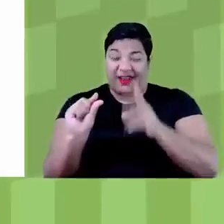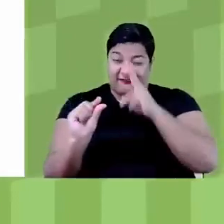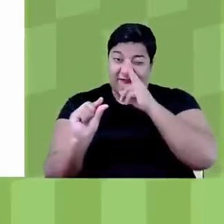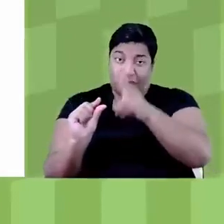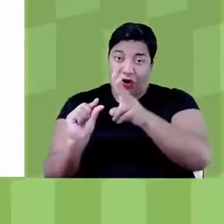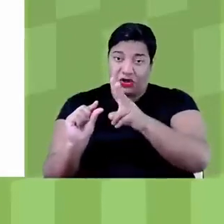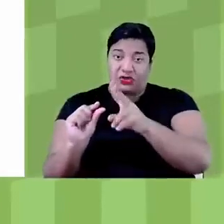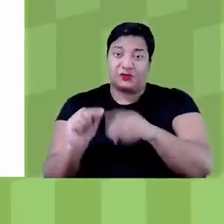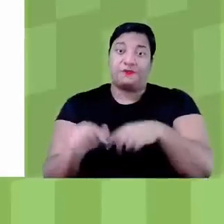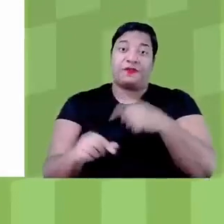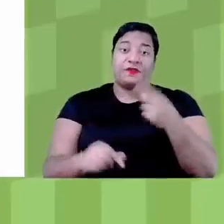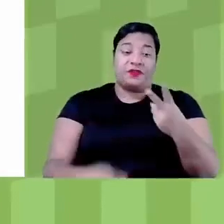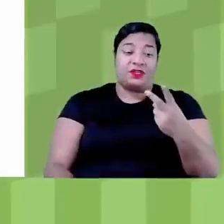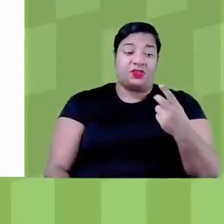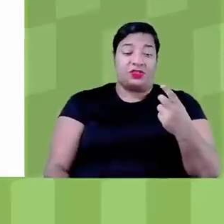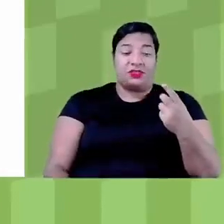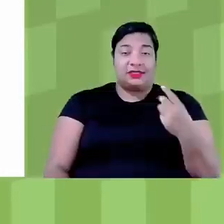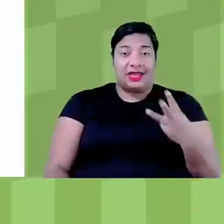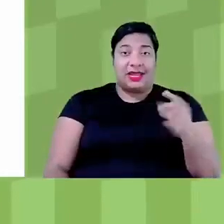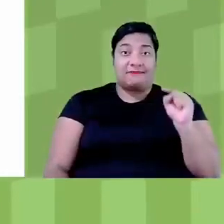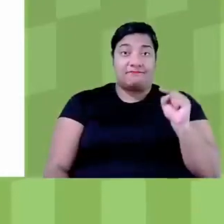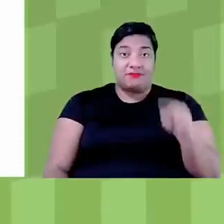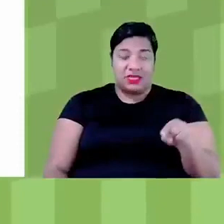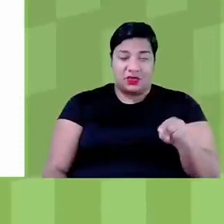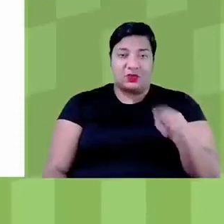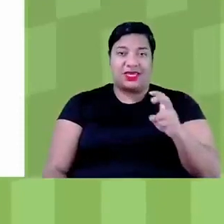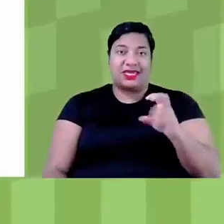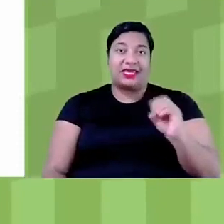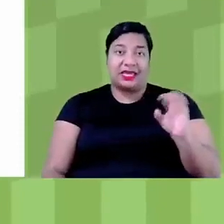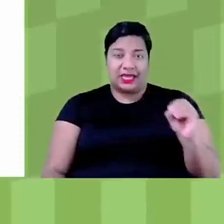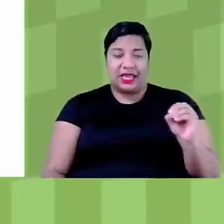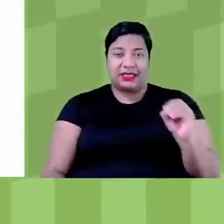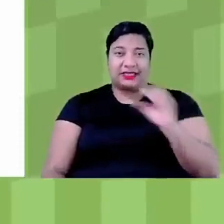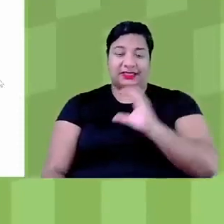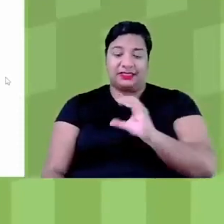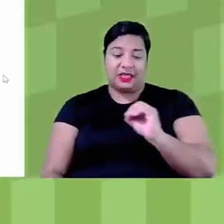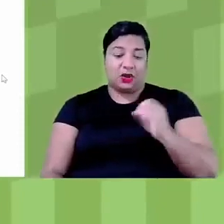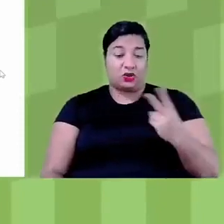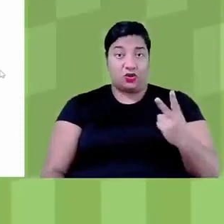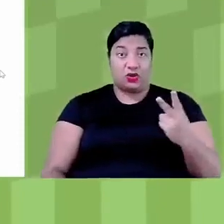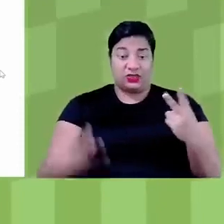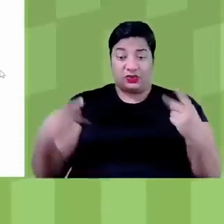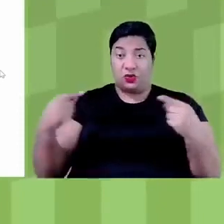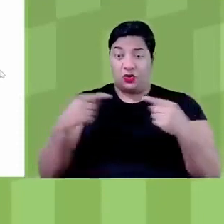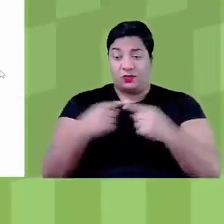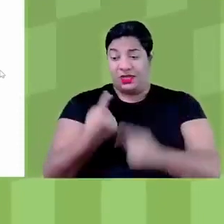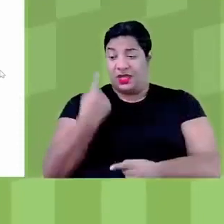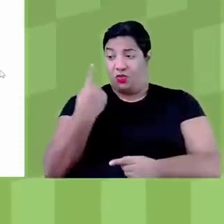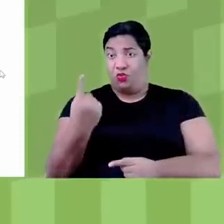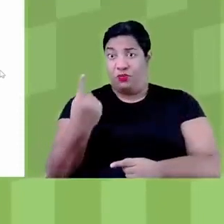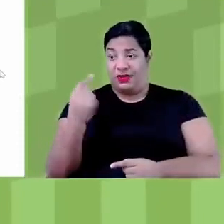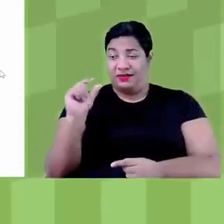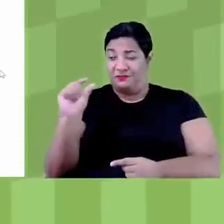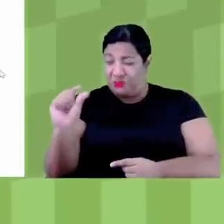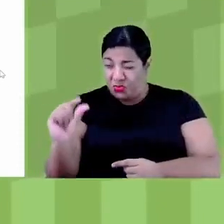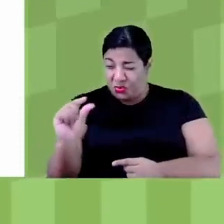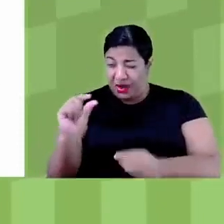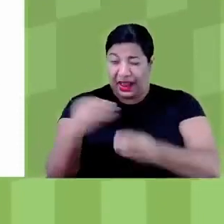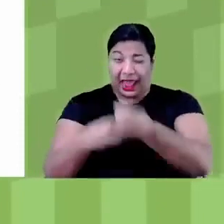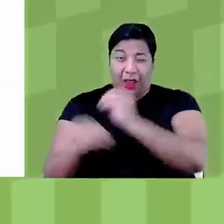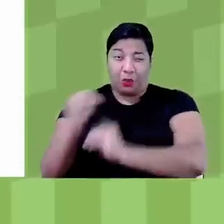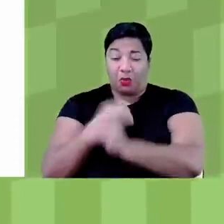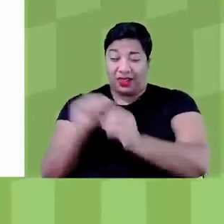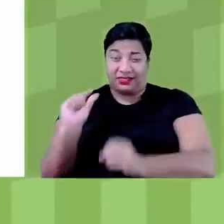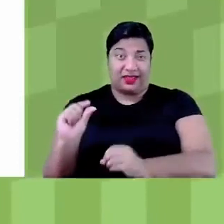23.500 moléculas de dióxido de carbono valem uma molécula desse daqui, né?